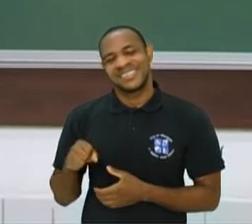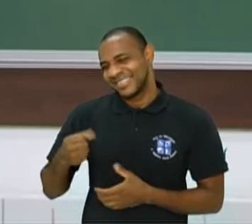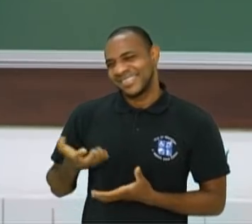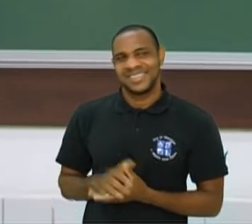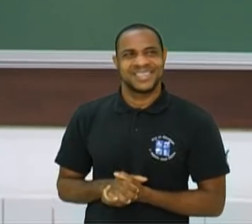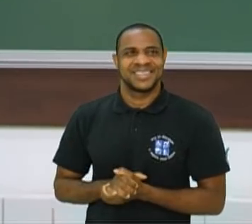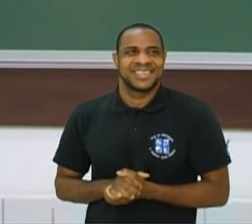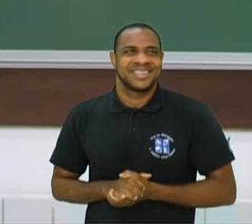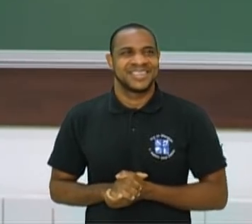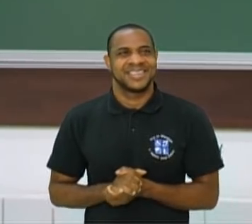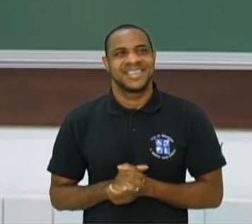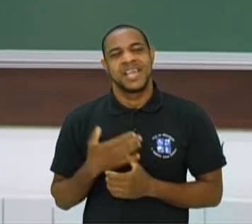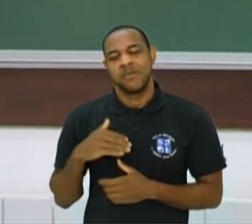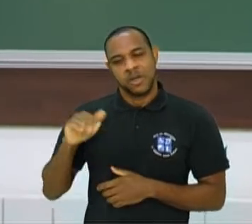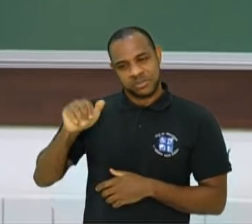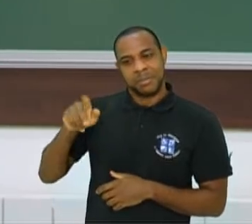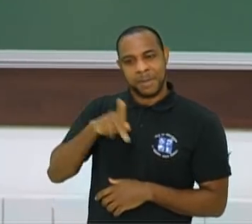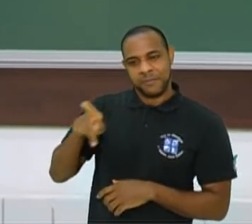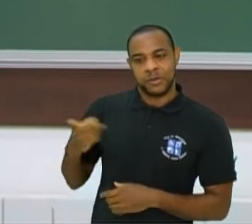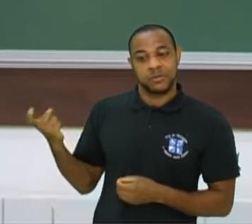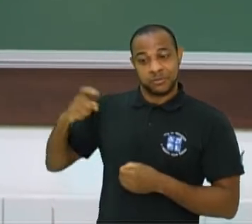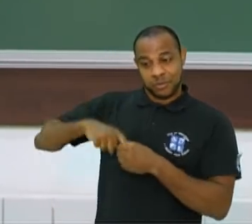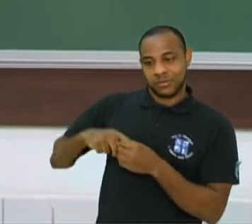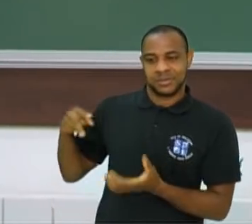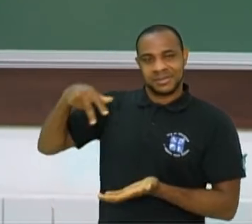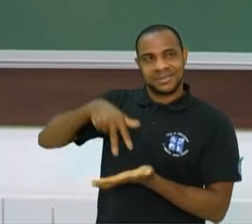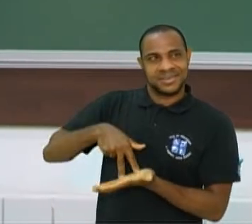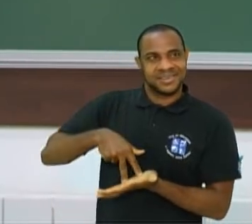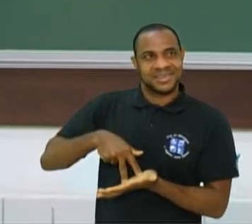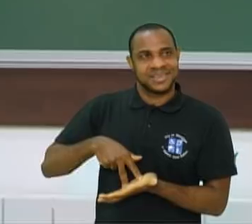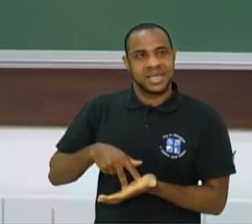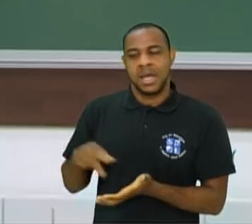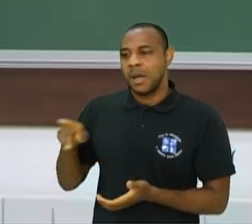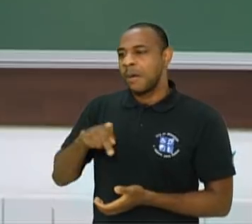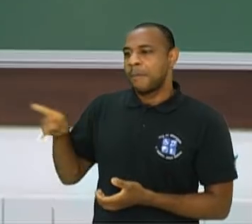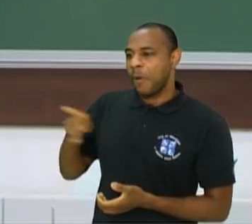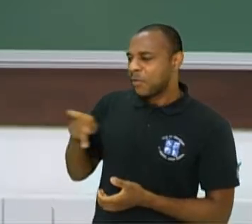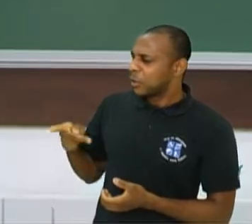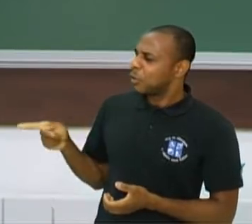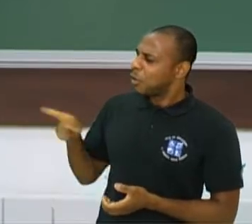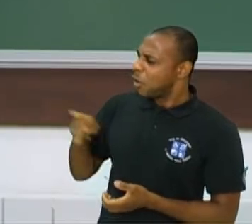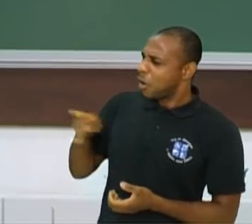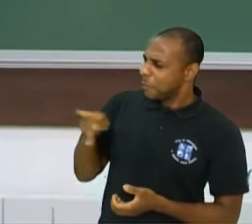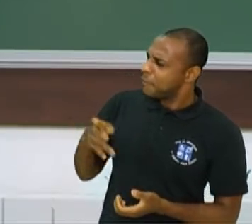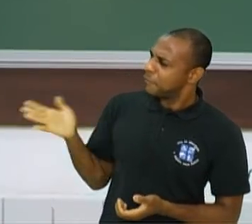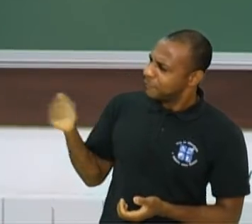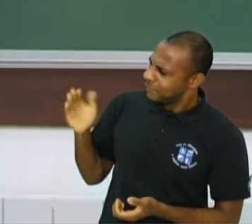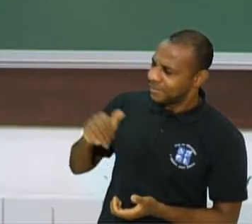Eu vou chamar a Prof. Rutineia de volta. Prof. Rutineia!